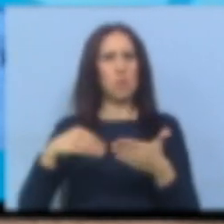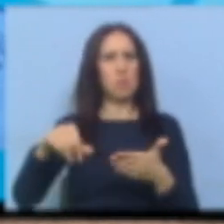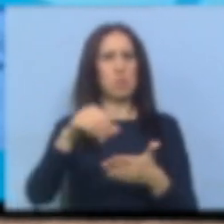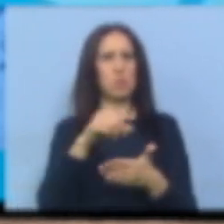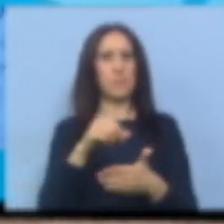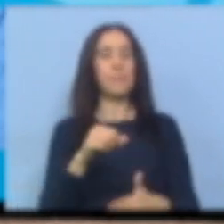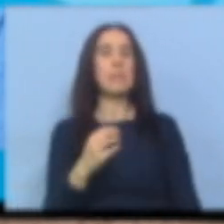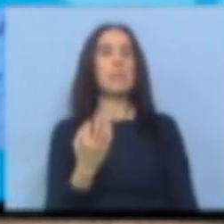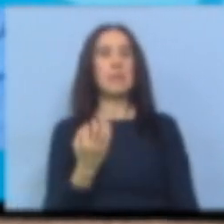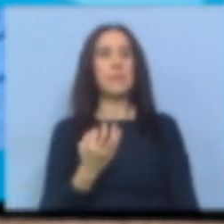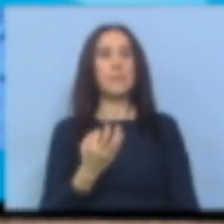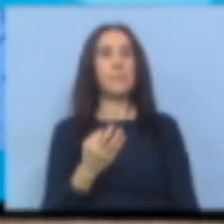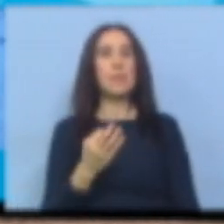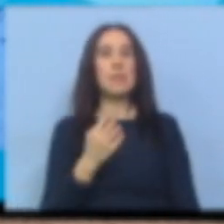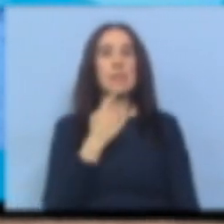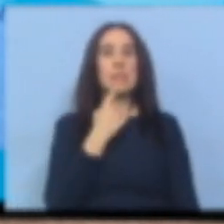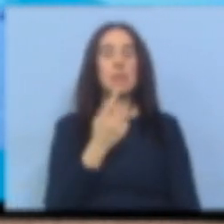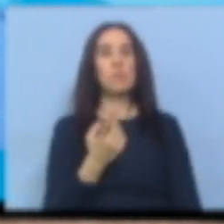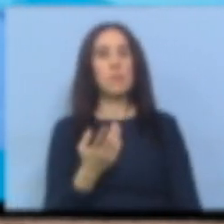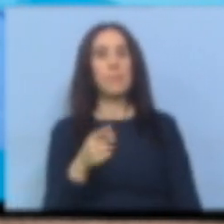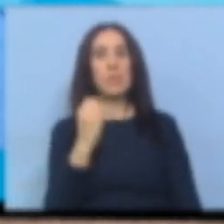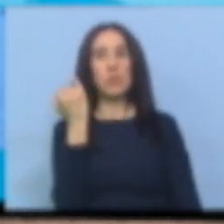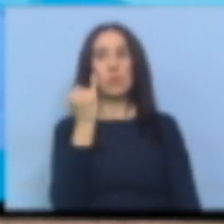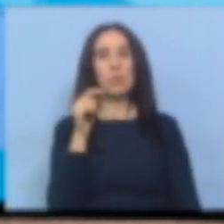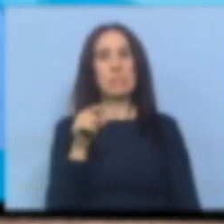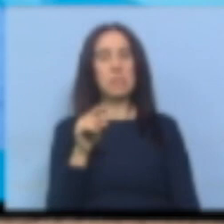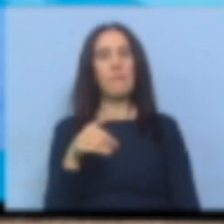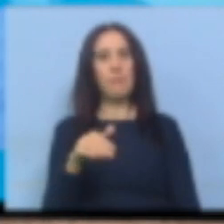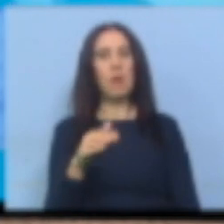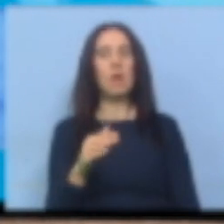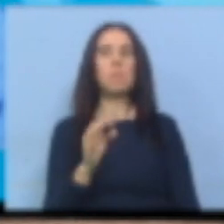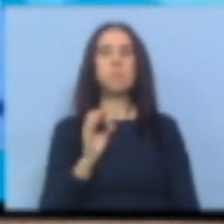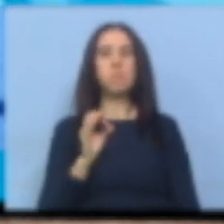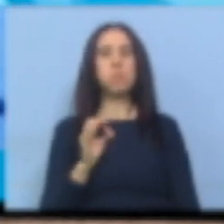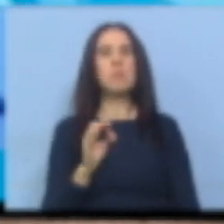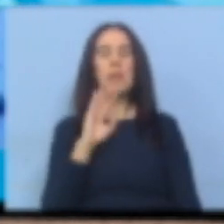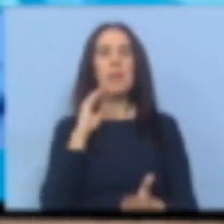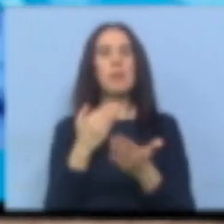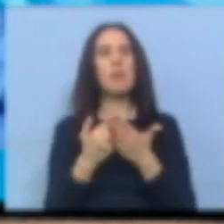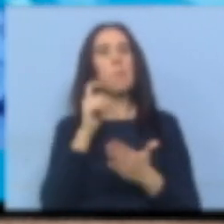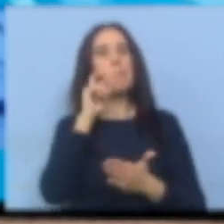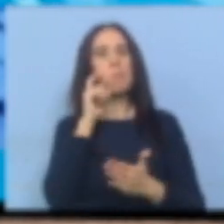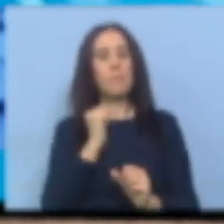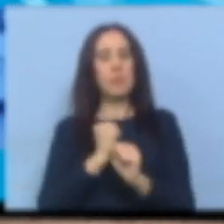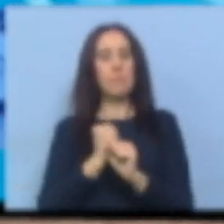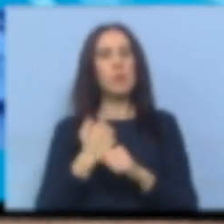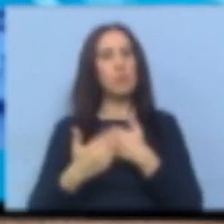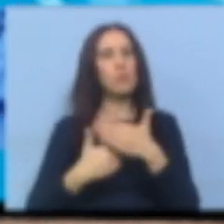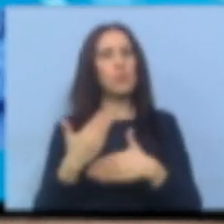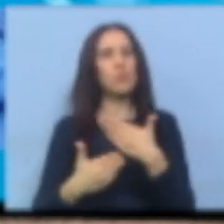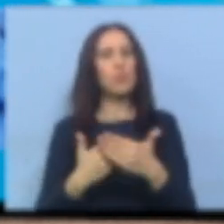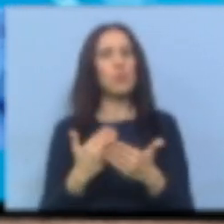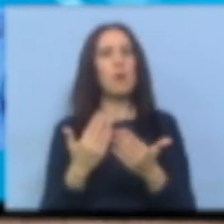E, nesse sentido, diríamos que este Instituto vai federar, de alguma forma, trabalho que já é desenvolvido, mas